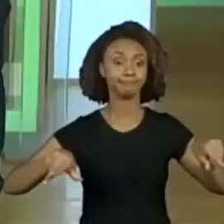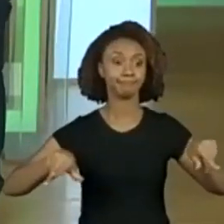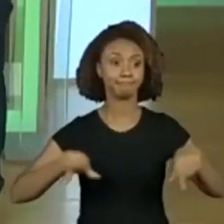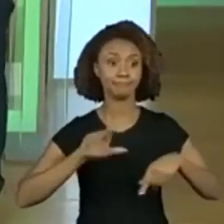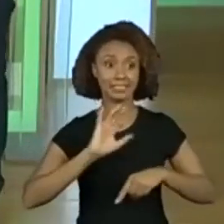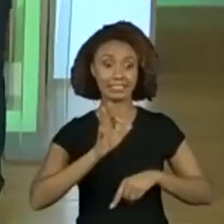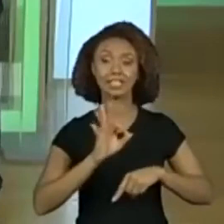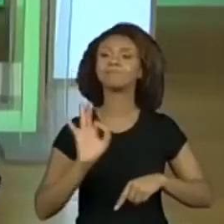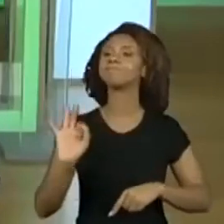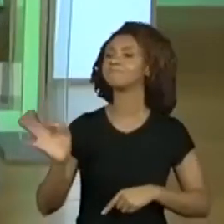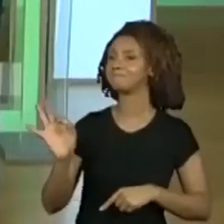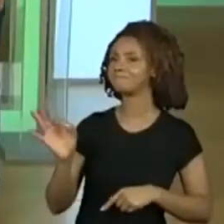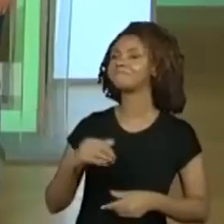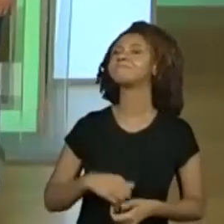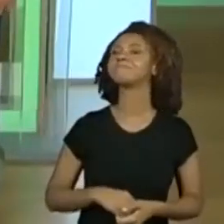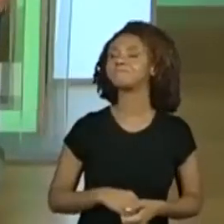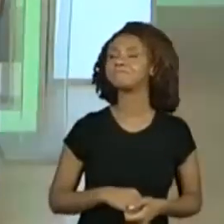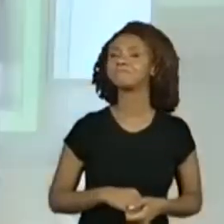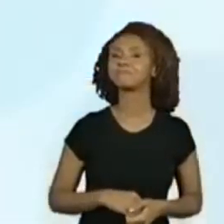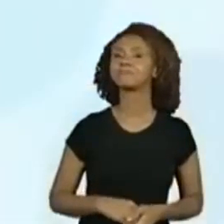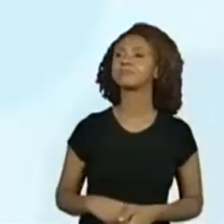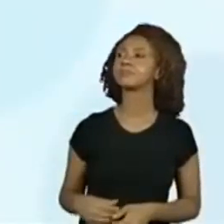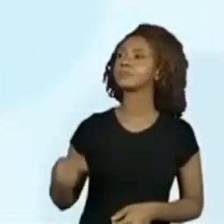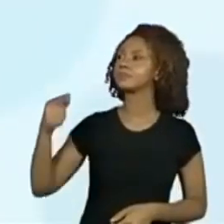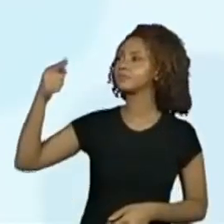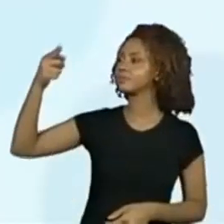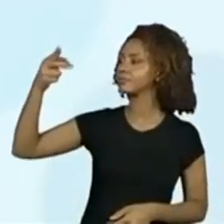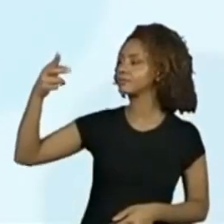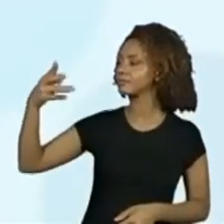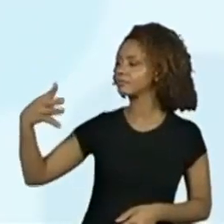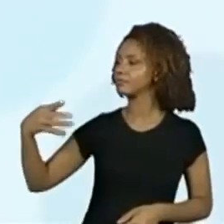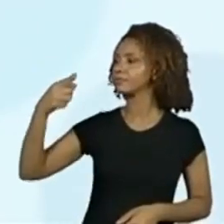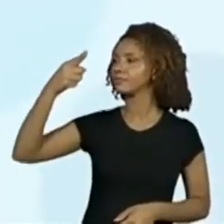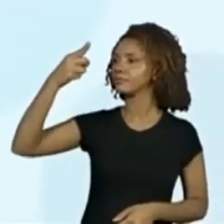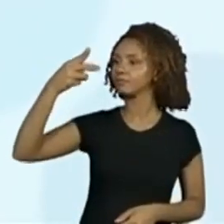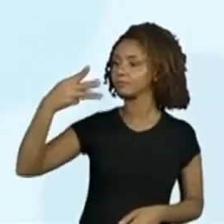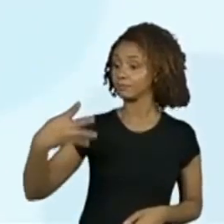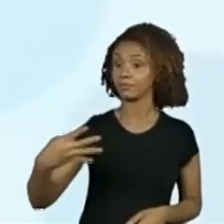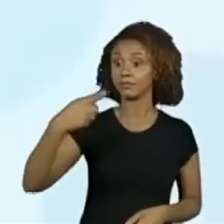observamos que em cada coluna temos quatro carrinhos